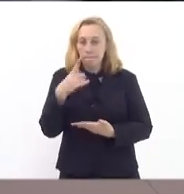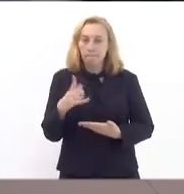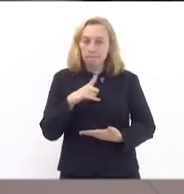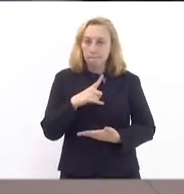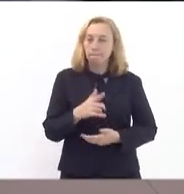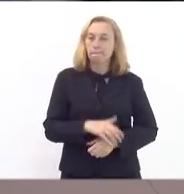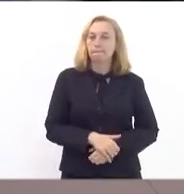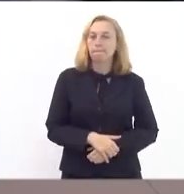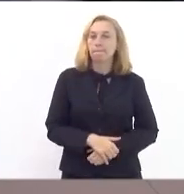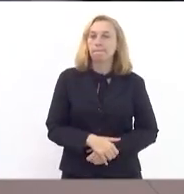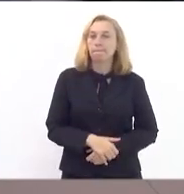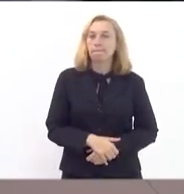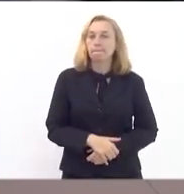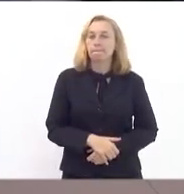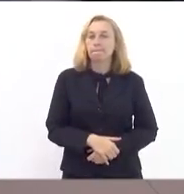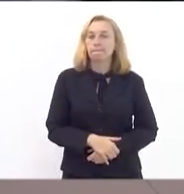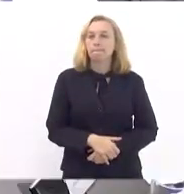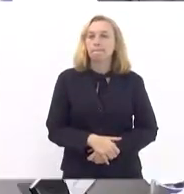causando